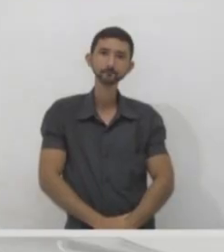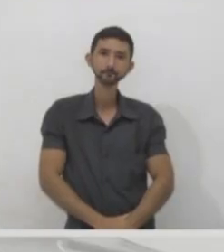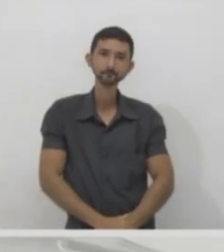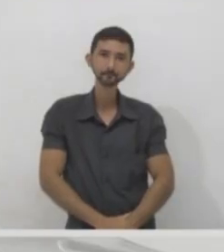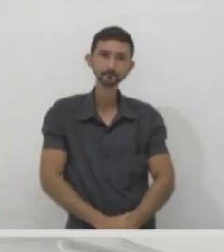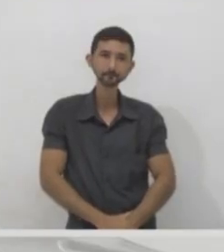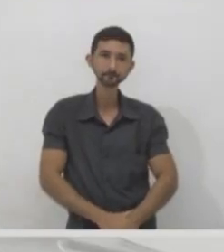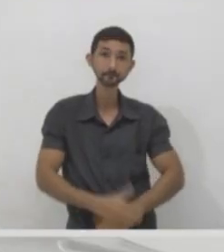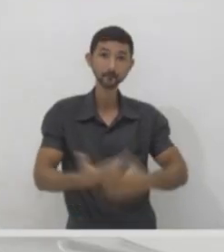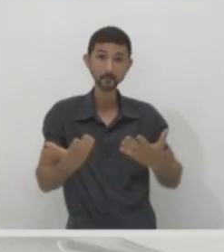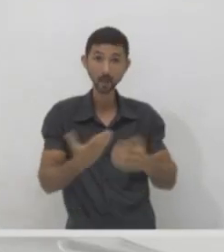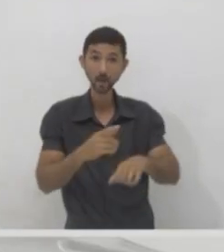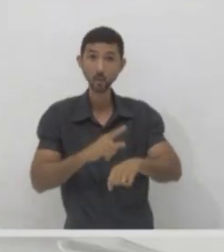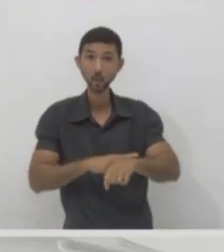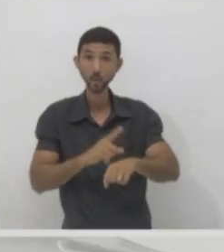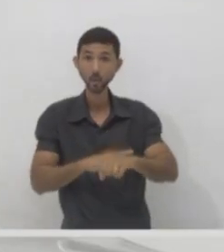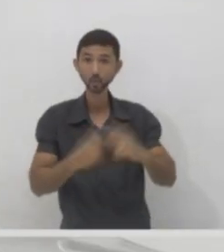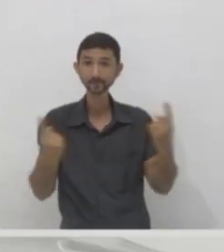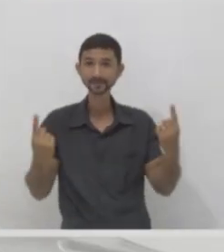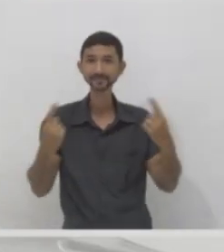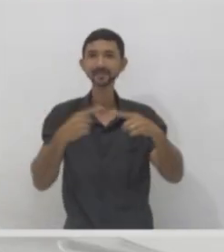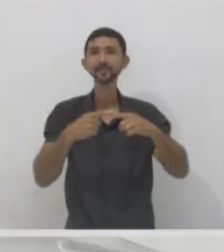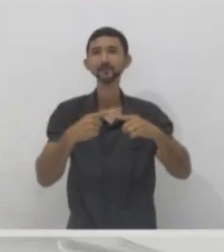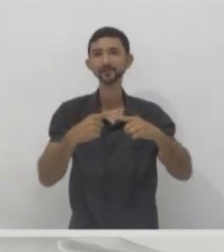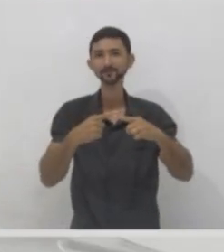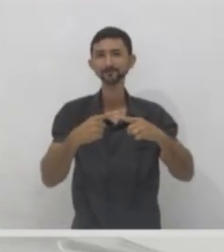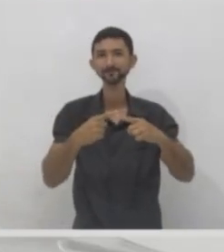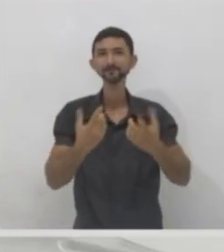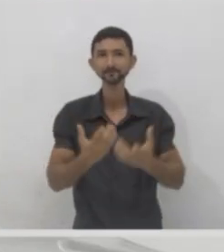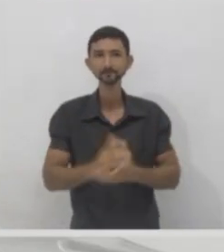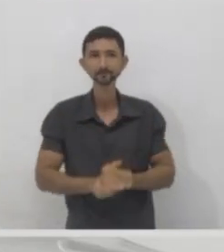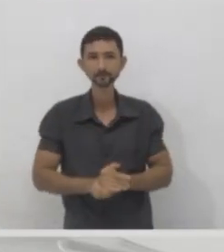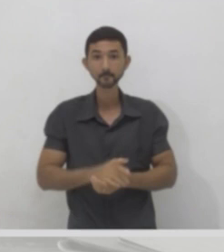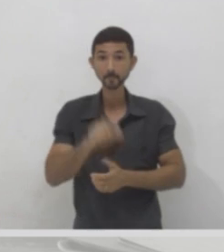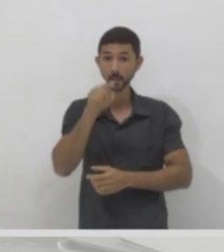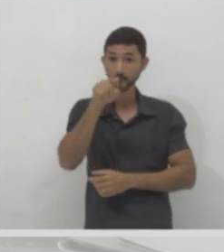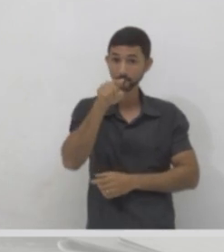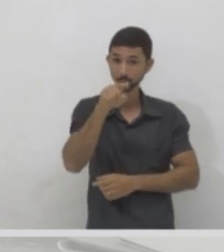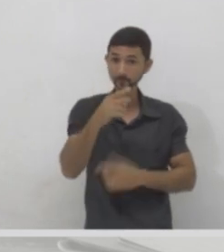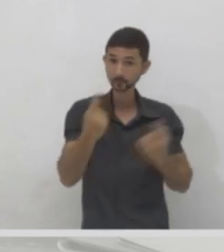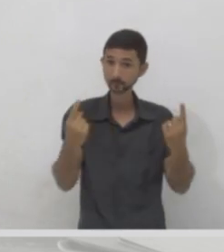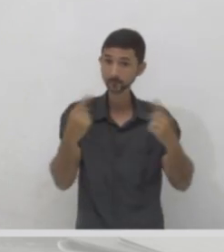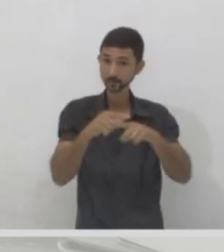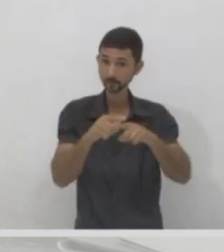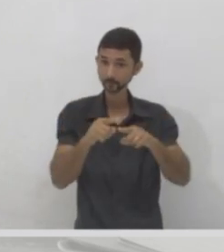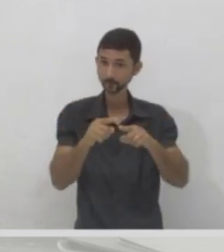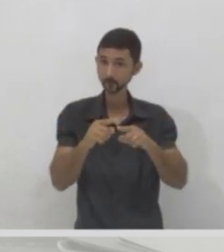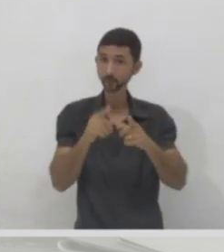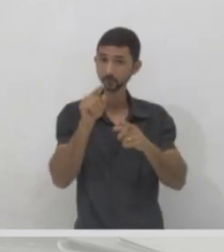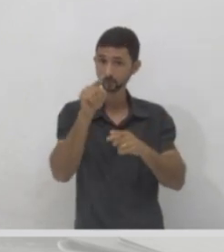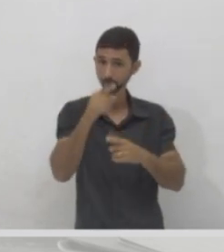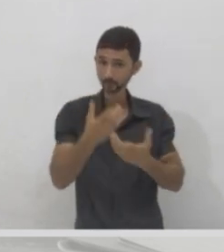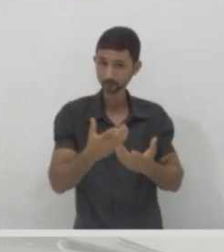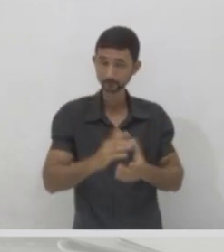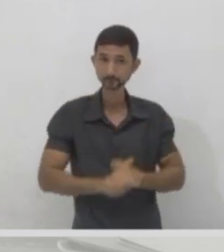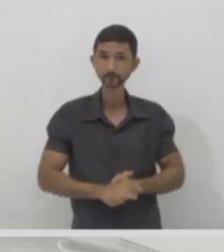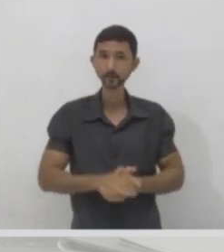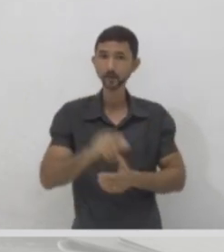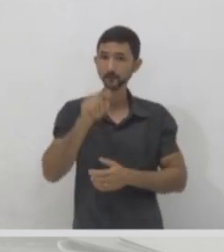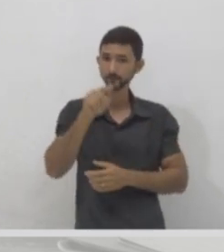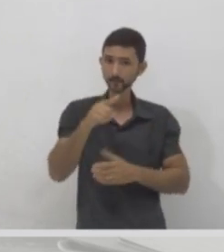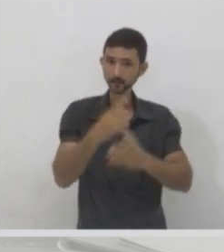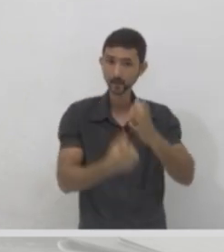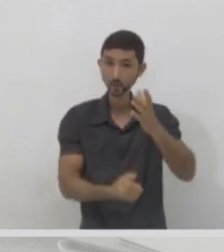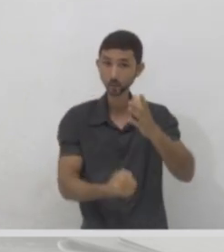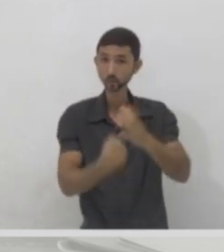Agora é a hora do desafio. Vocês têm um desafio que eu vou deixar para vocês. Vocês vão